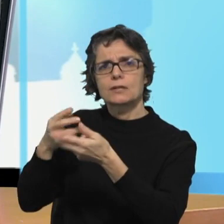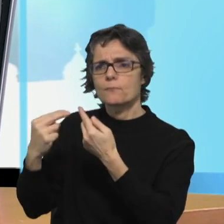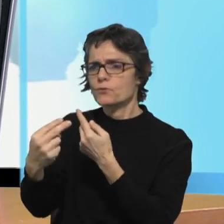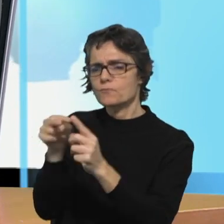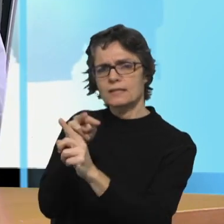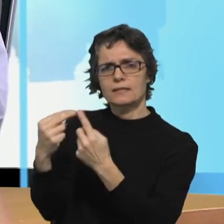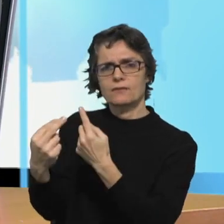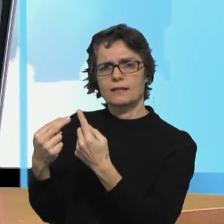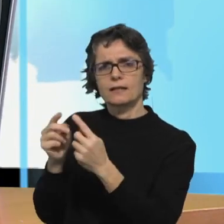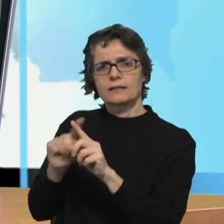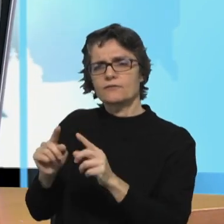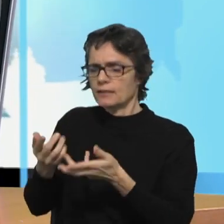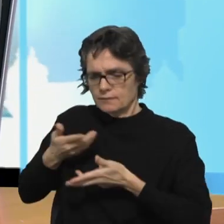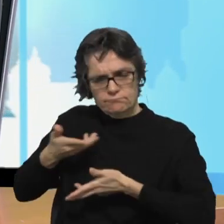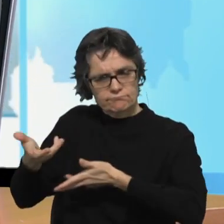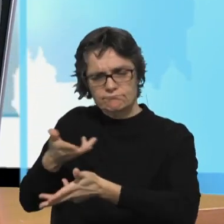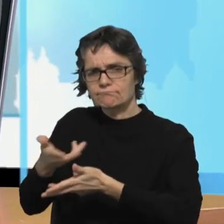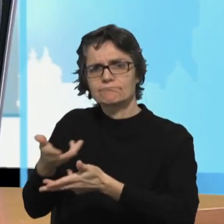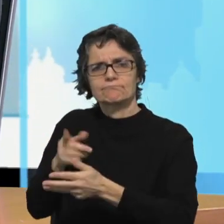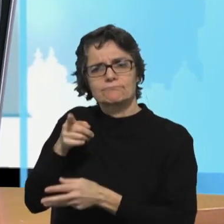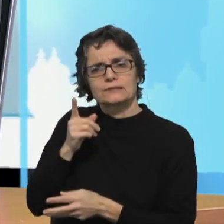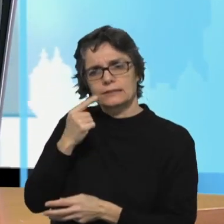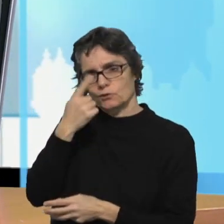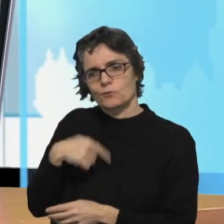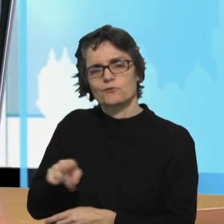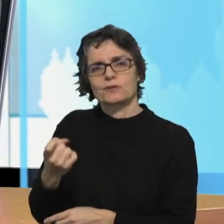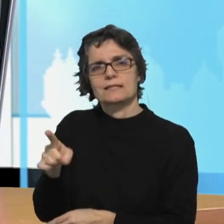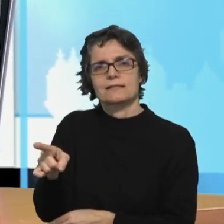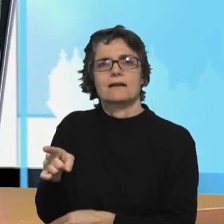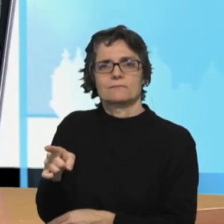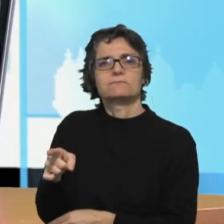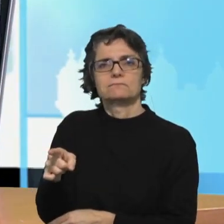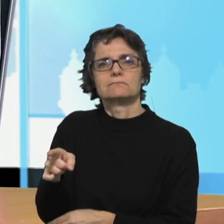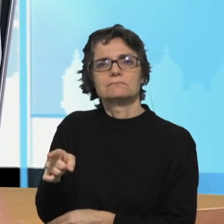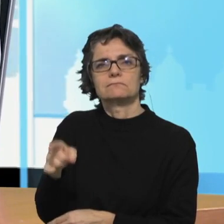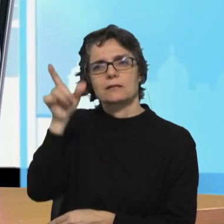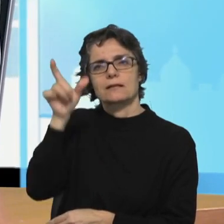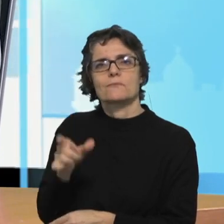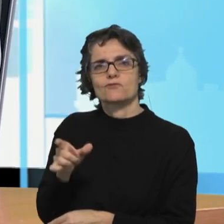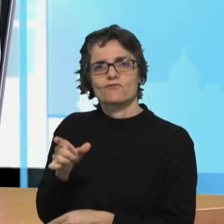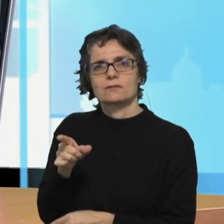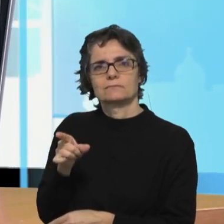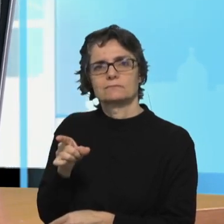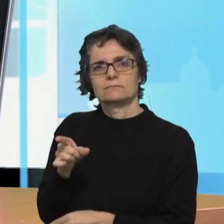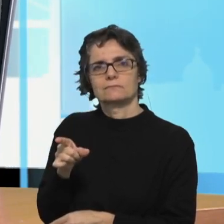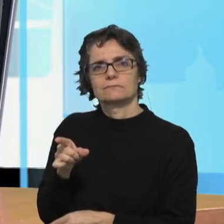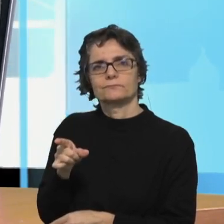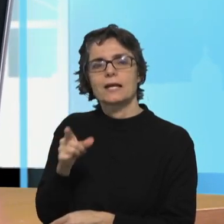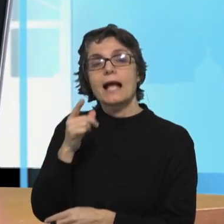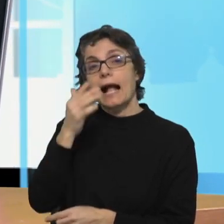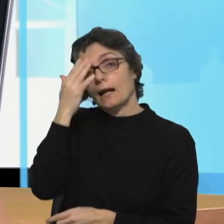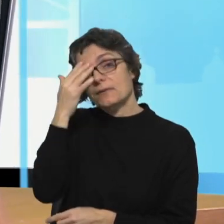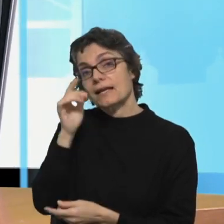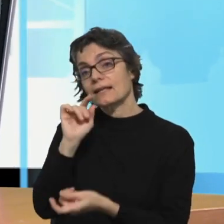parecer um bocadinho estranhos ou irrelevantes. Ok, aceitando tudo isso, esta capacidade de diálogo com o outro,